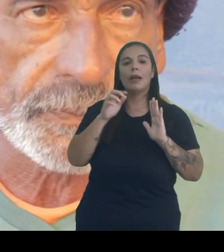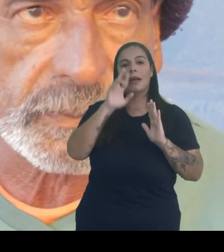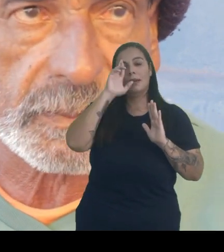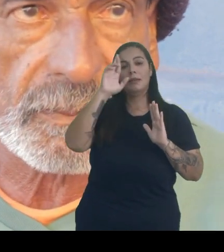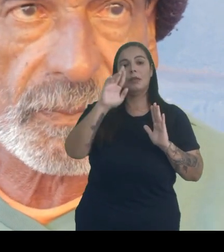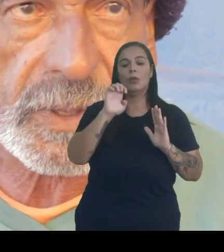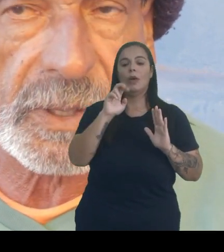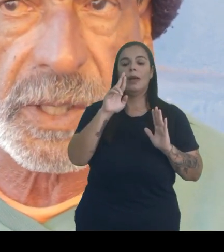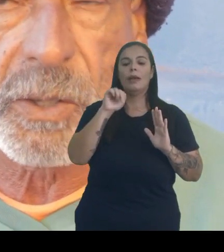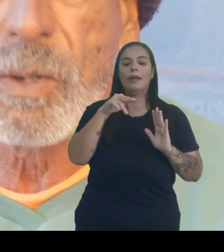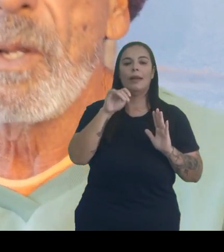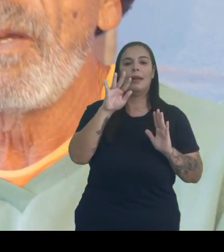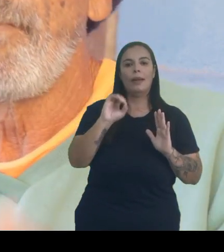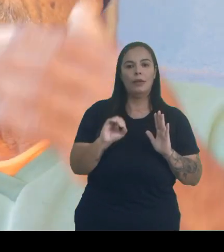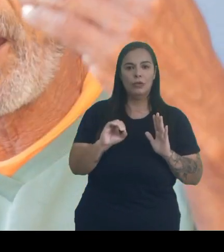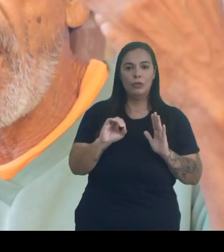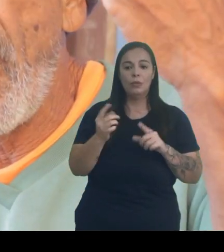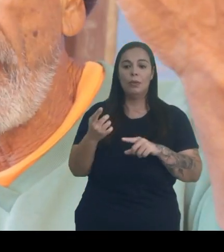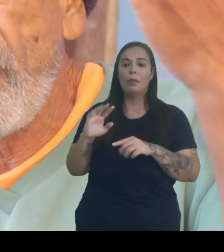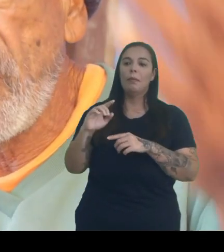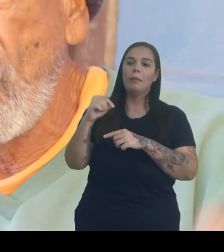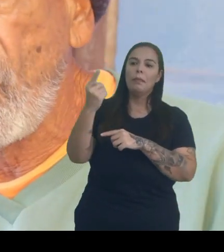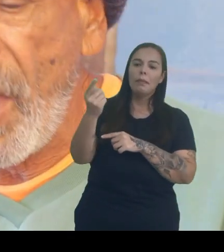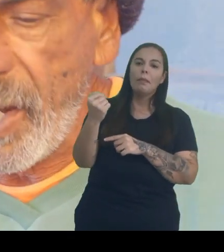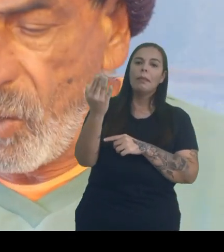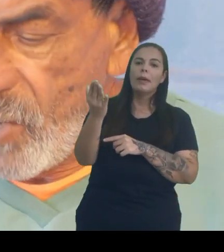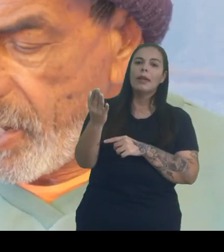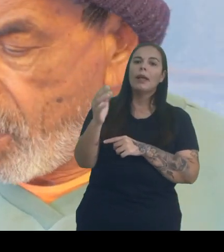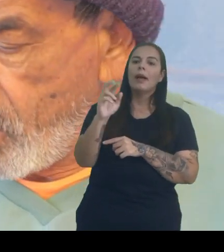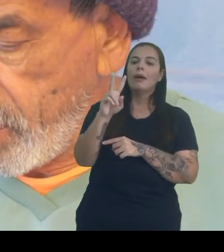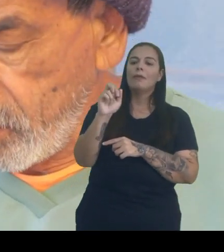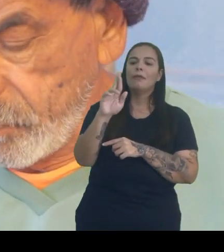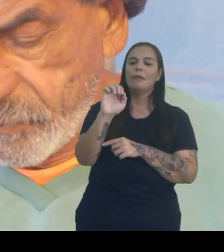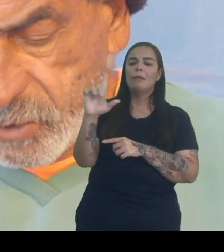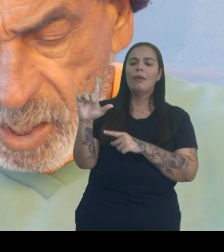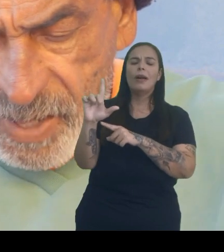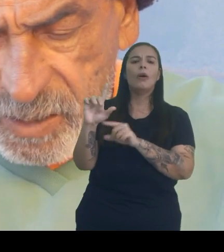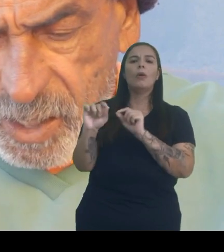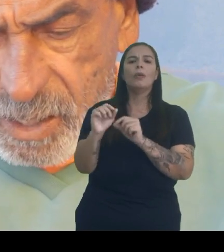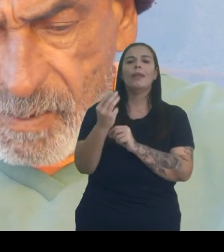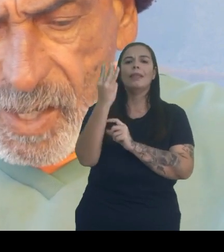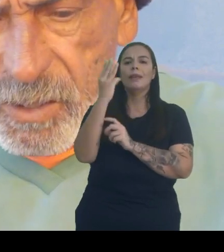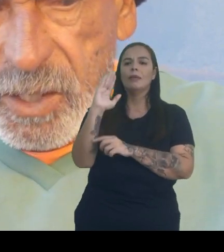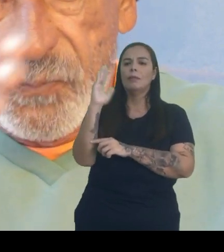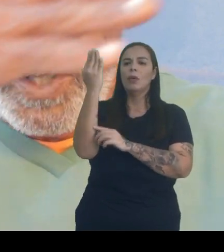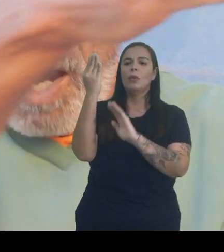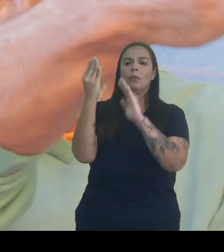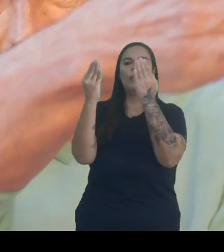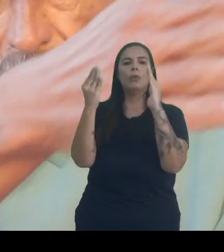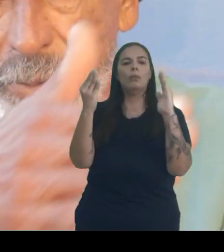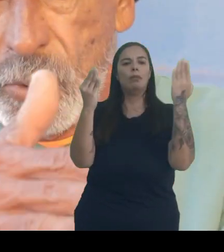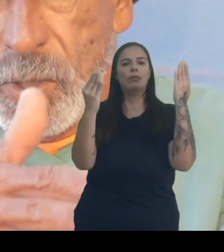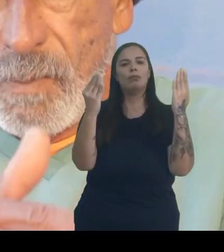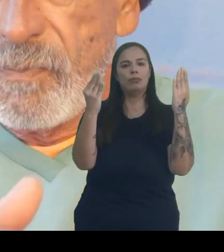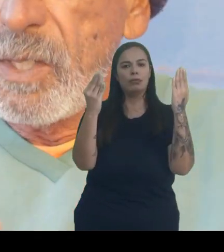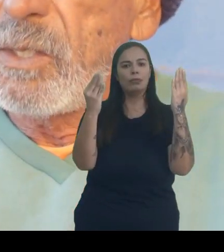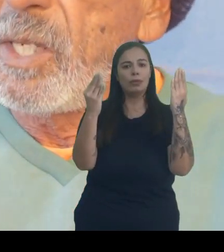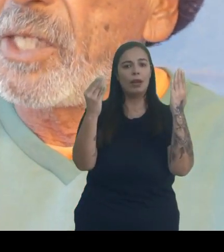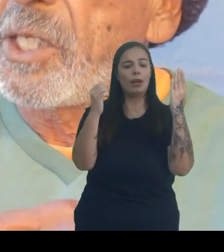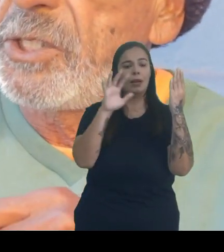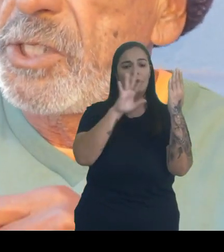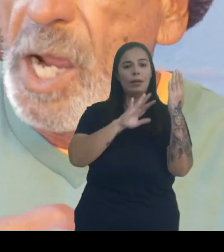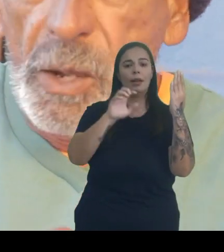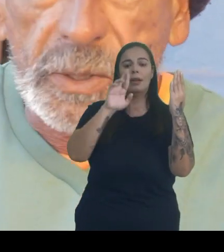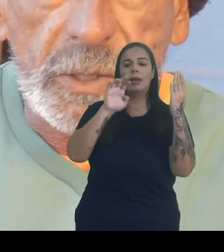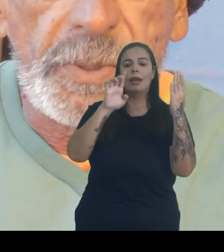Ernesto, entendeu? Para lá vinha o varal eram 3 madeiras, que ficavam os bambus e